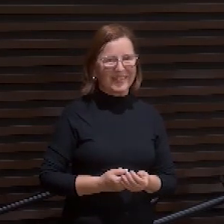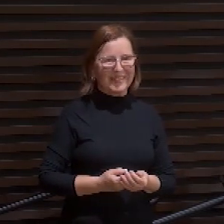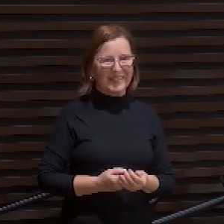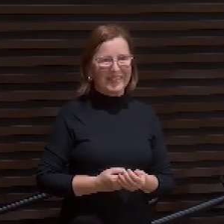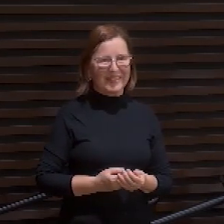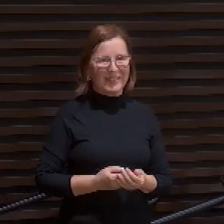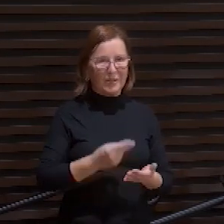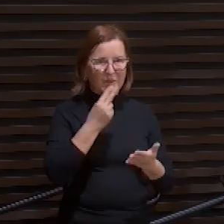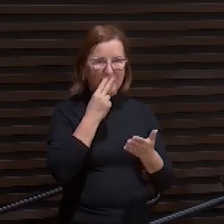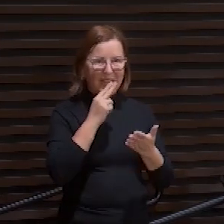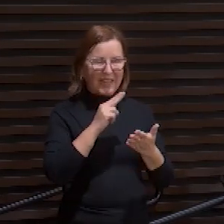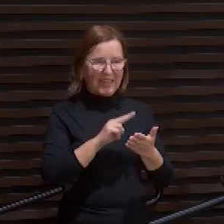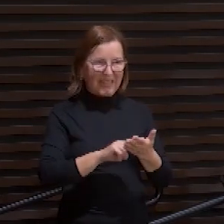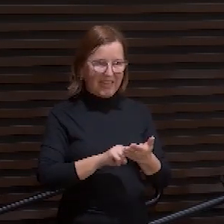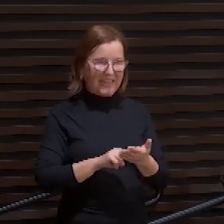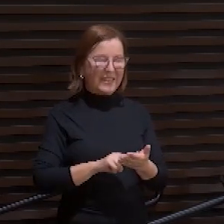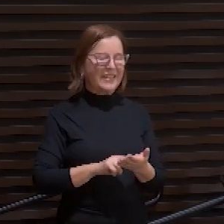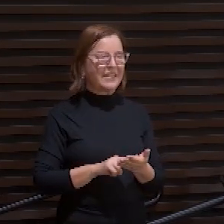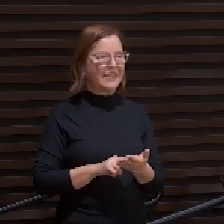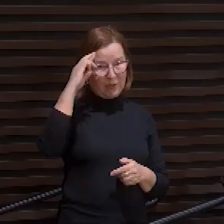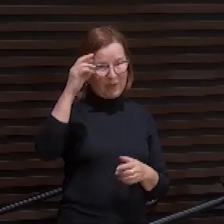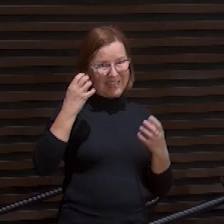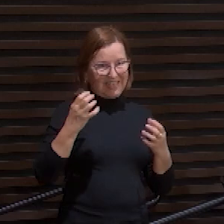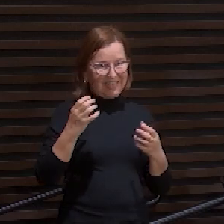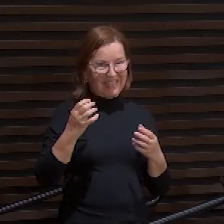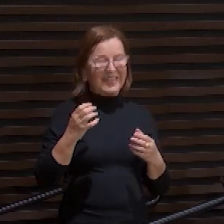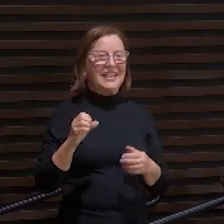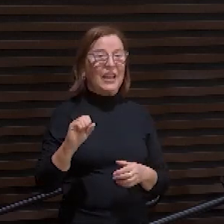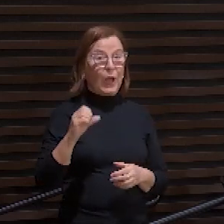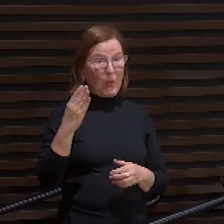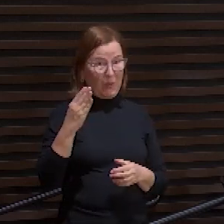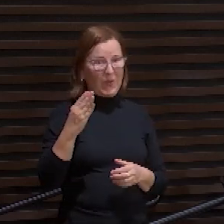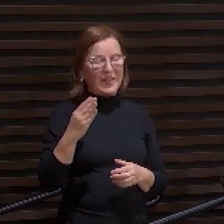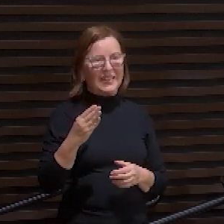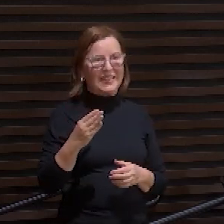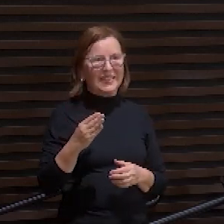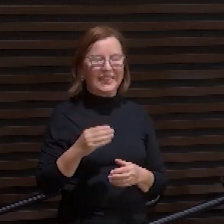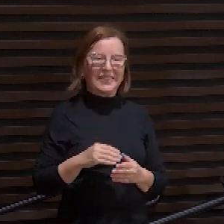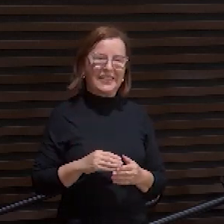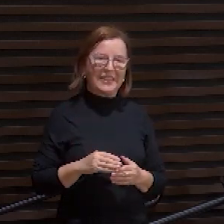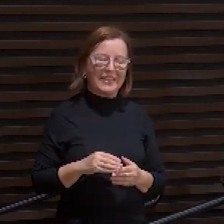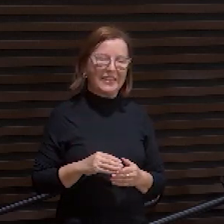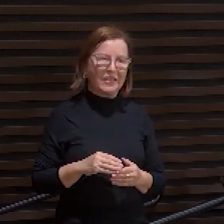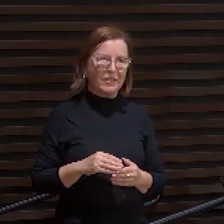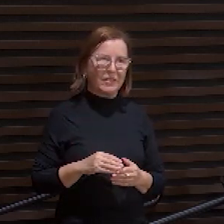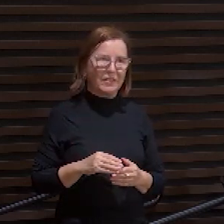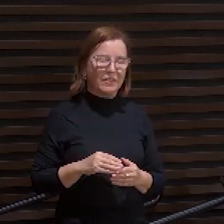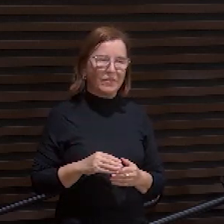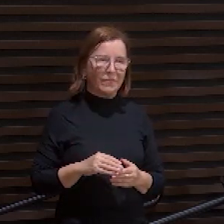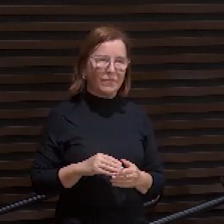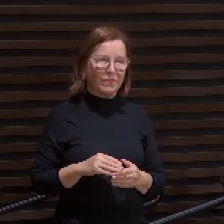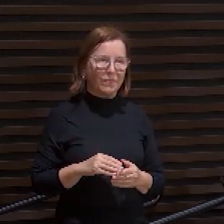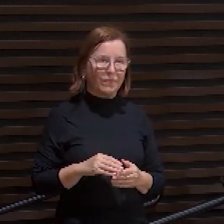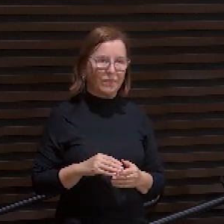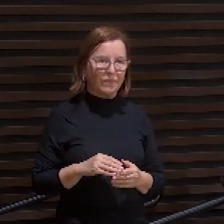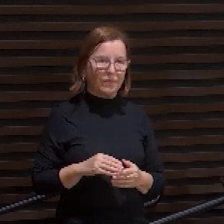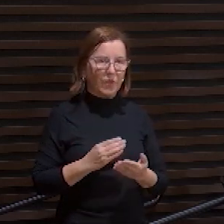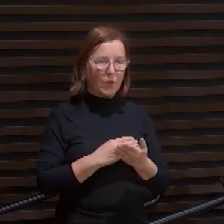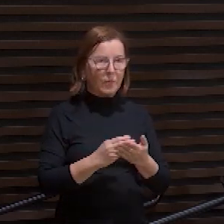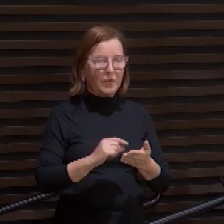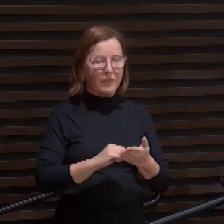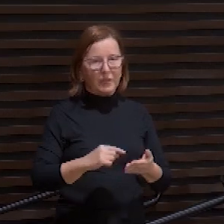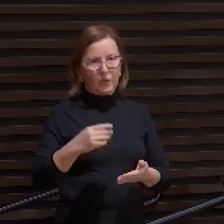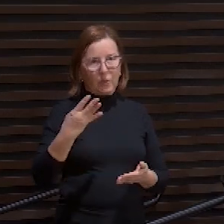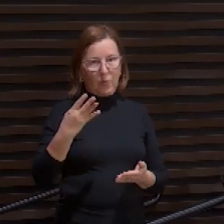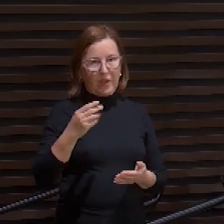pela carta ou pelo livro, capítulo 7, a partir do versículo 4